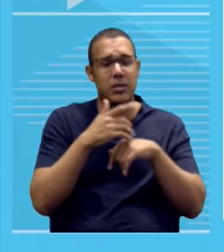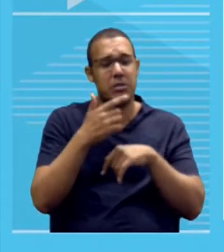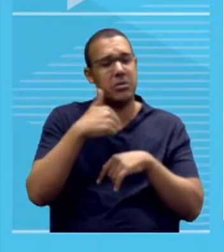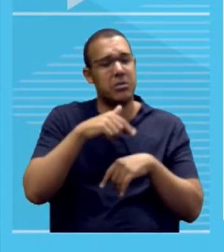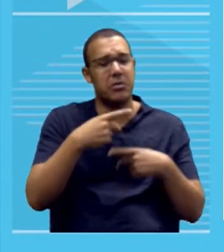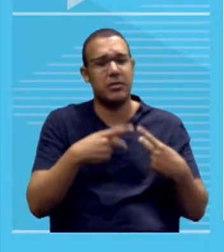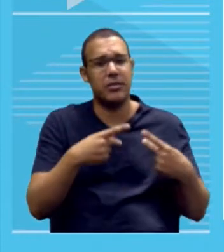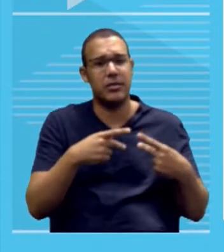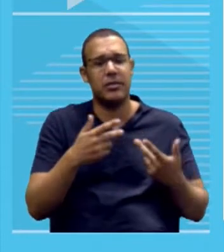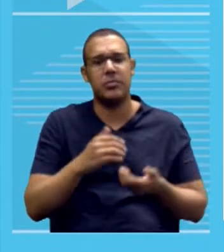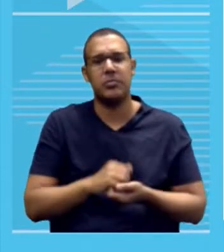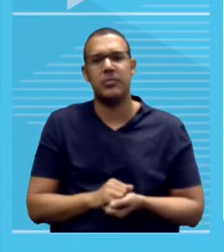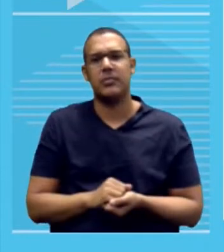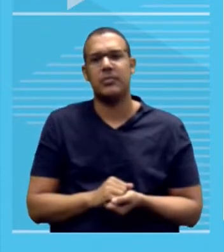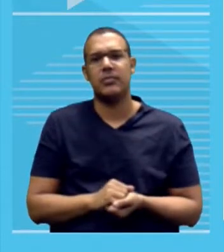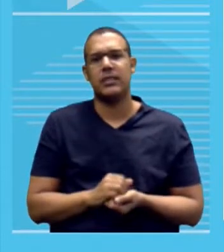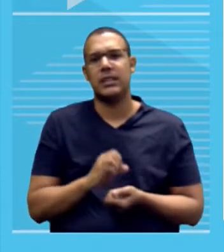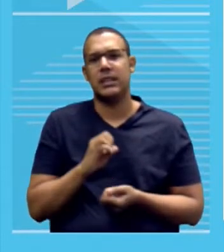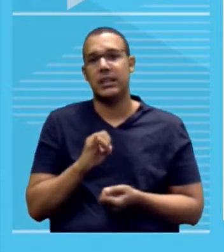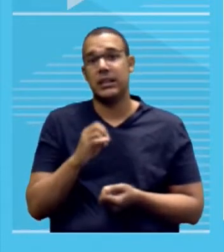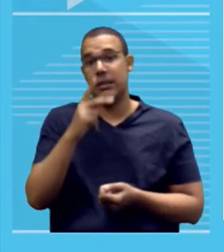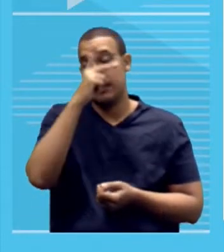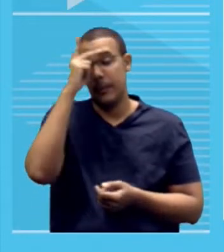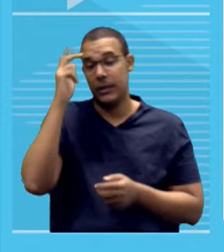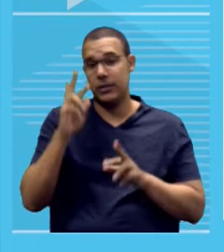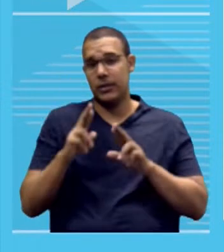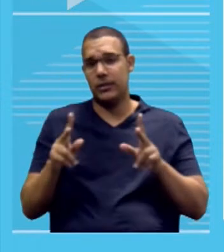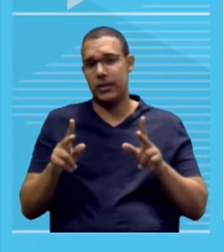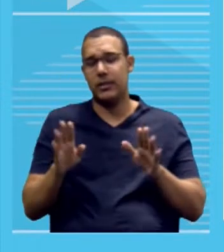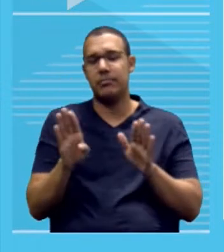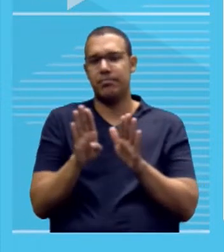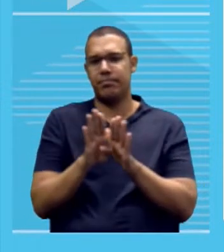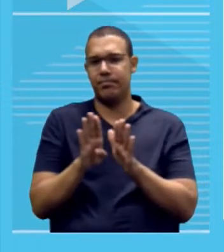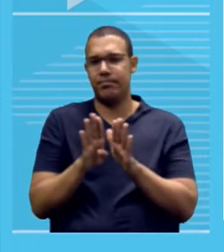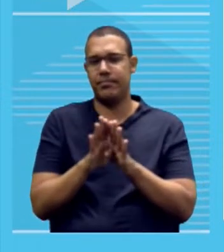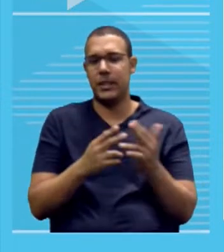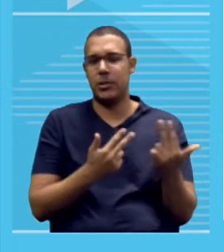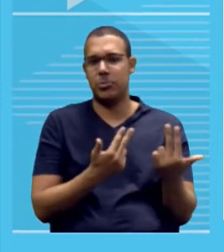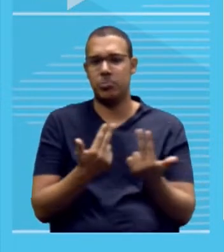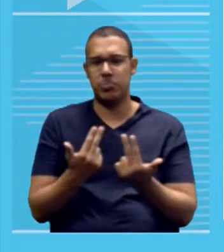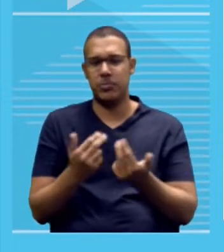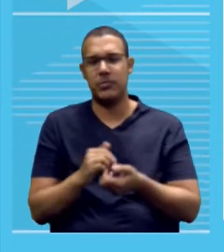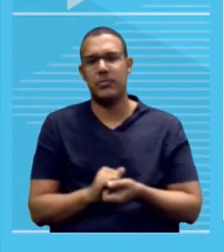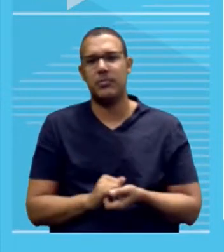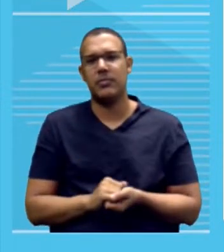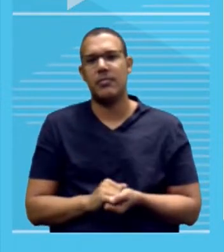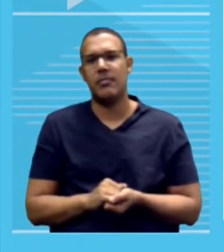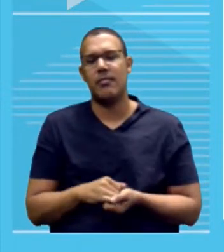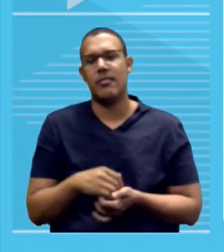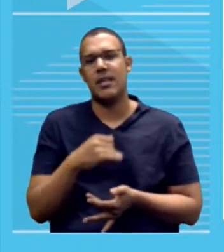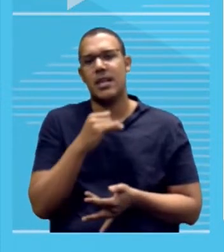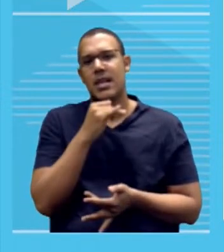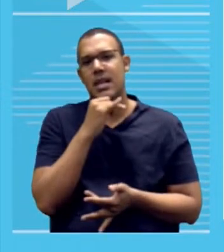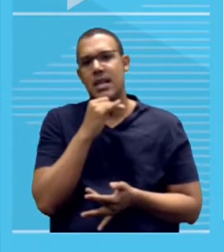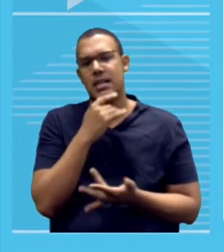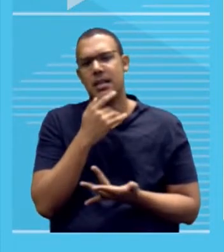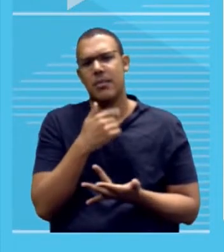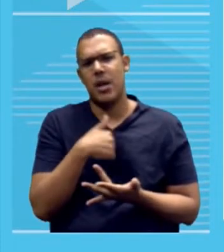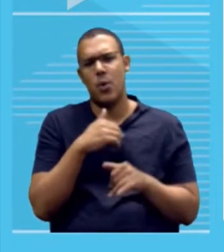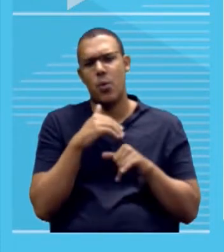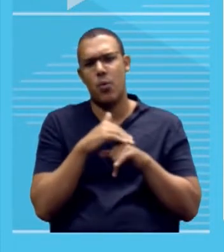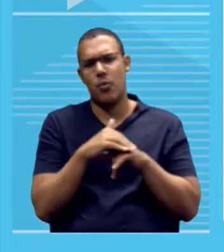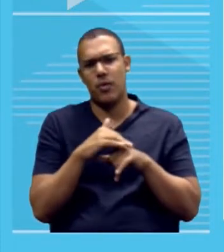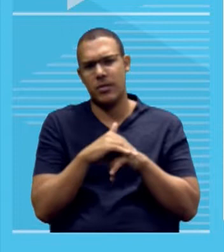professor mas se forem pessoas diferentes certamente isso acontece também eu converso de uma maneira completamente